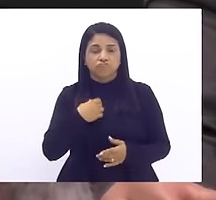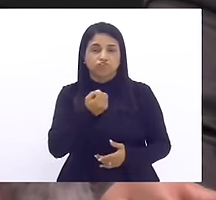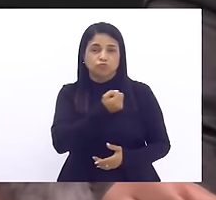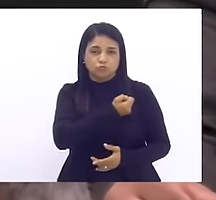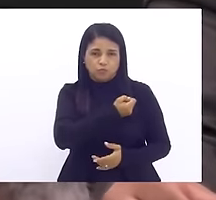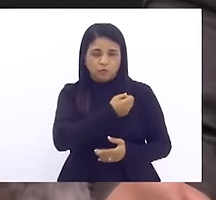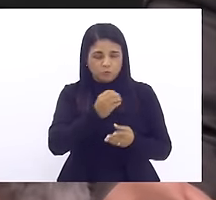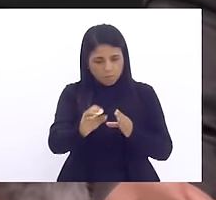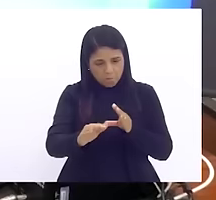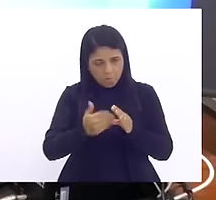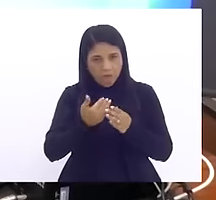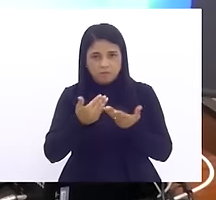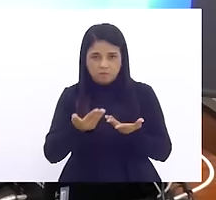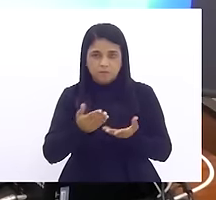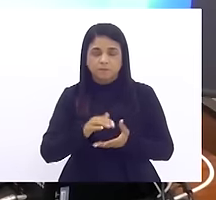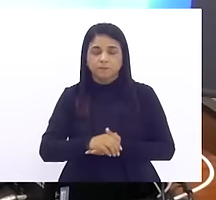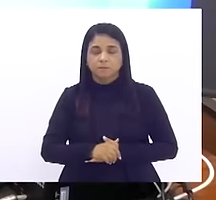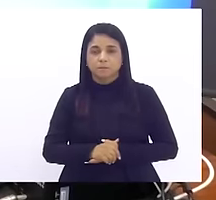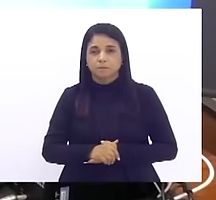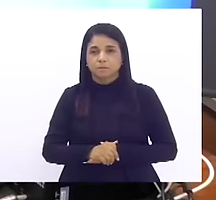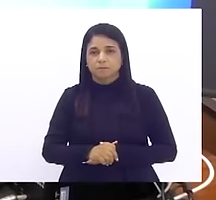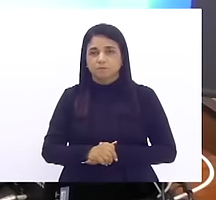por favor